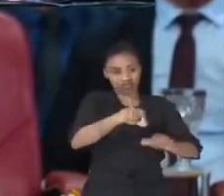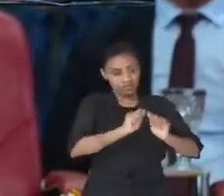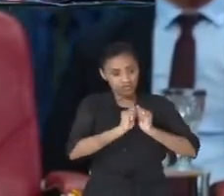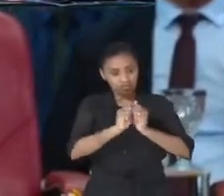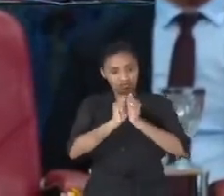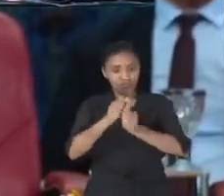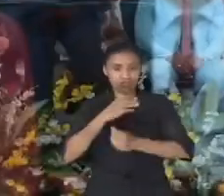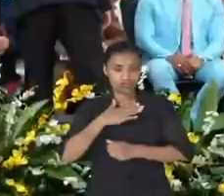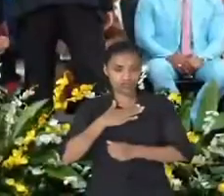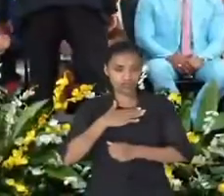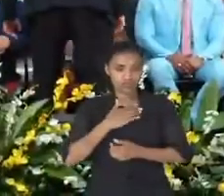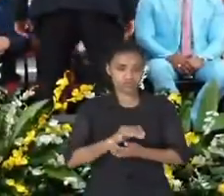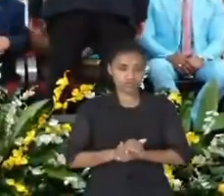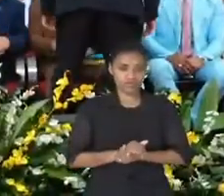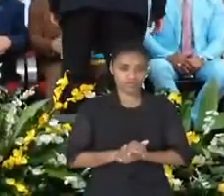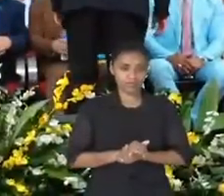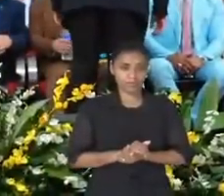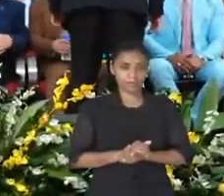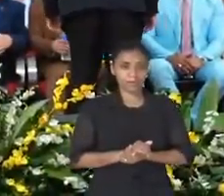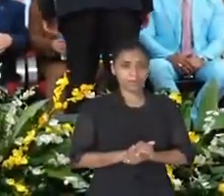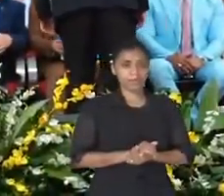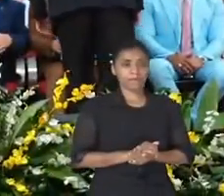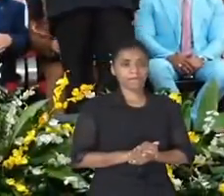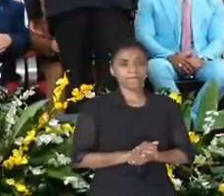estejai vós também.